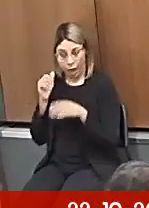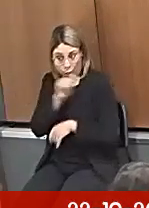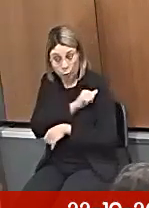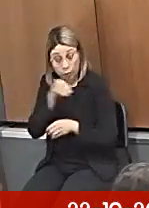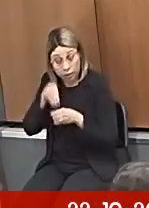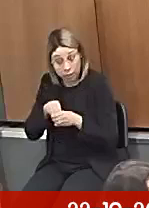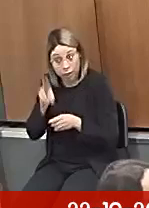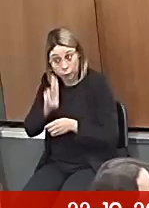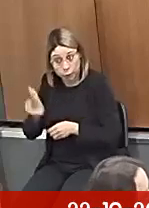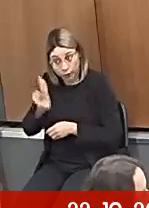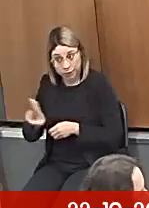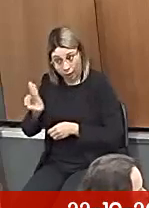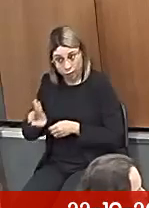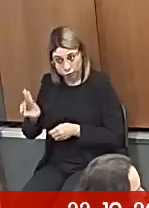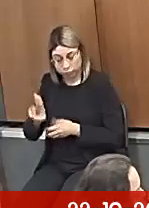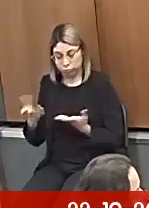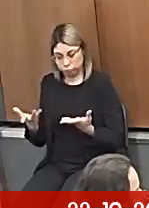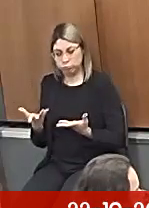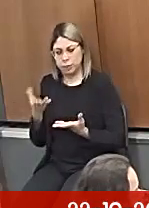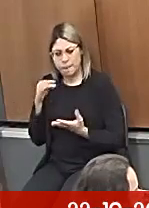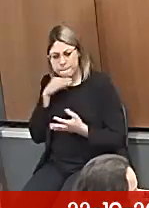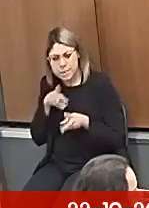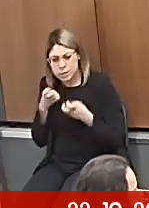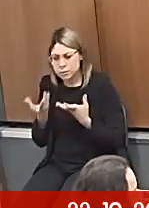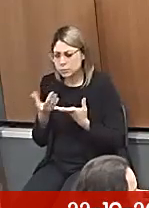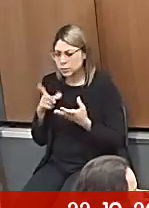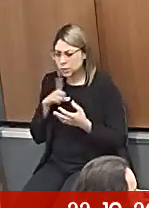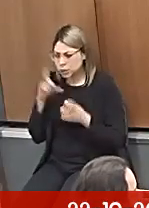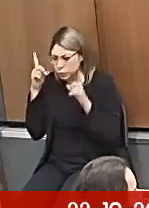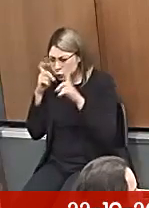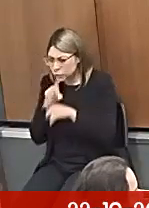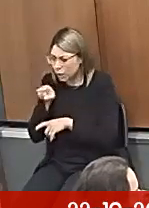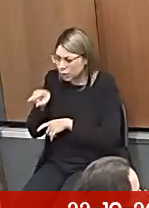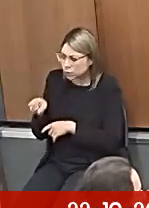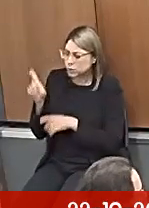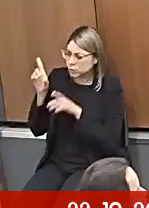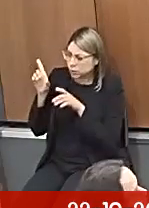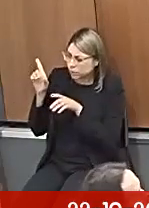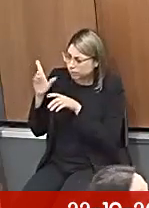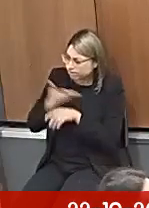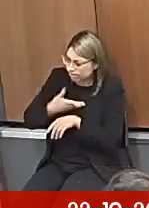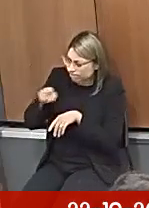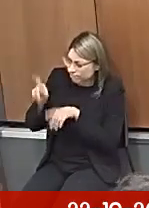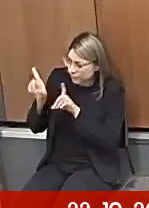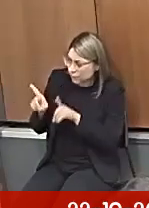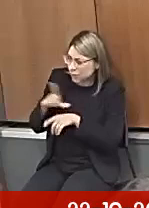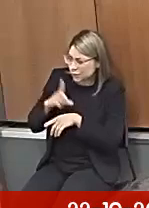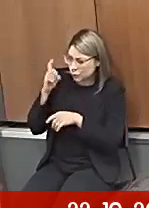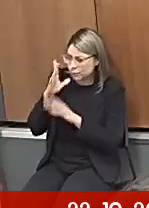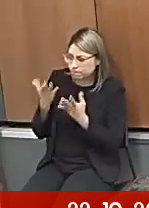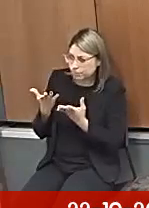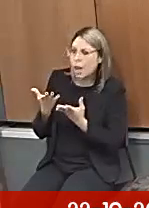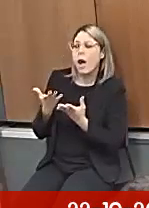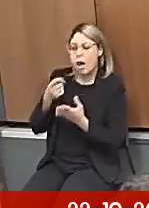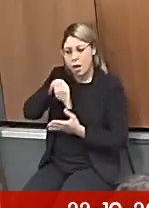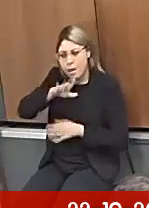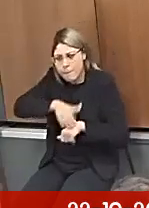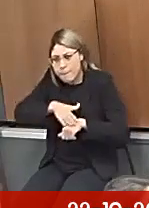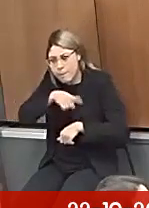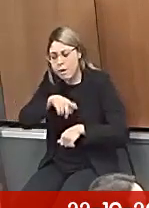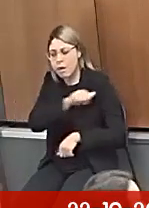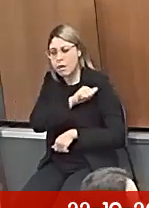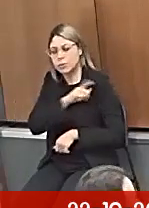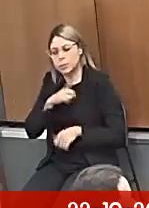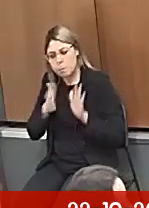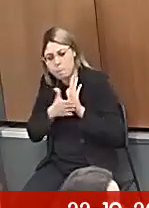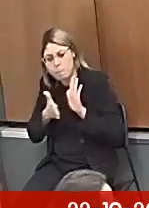universidade, percebam as necessidades e as dificuldades do colega com deficiência e façam propostas para que